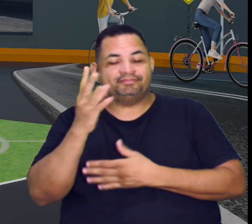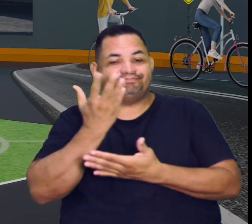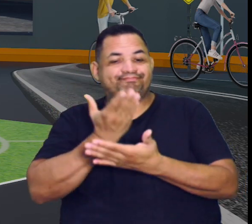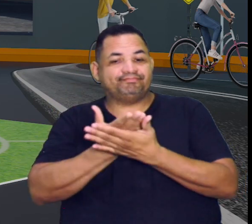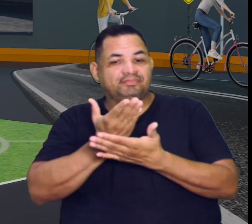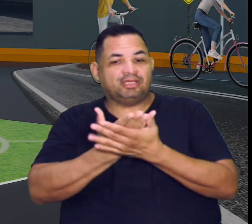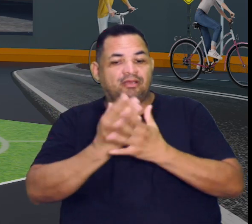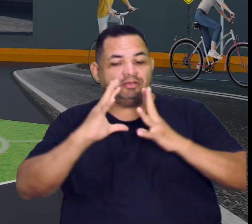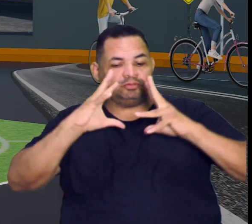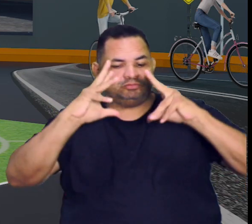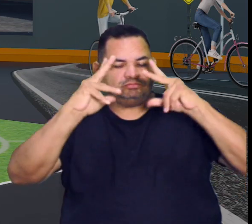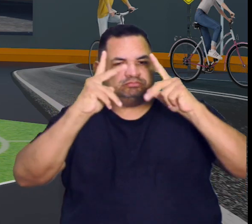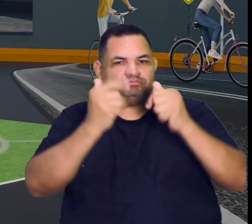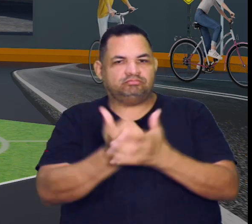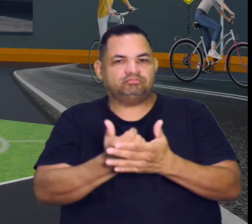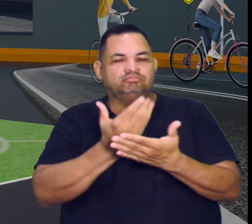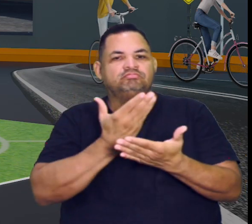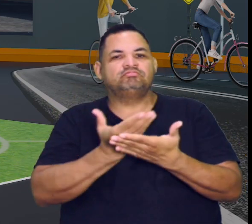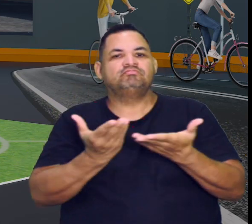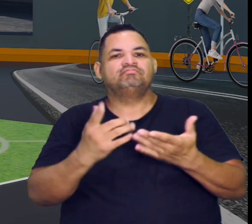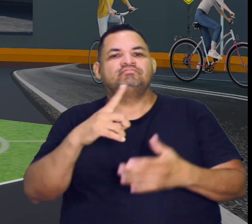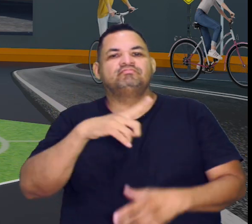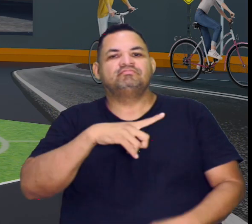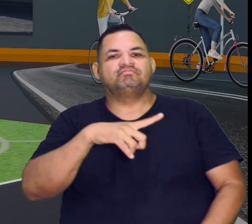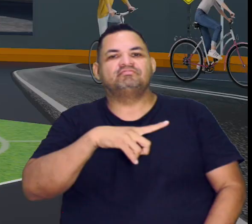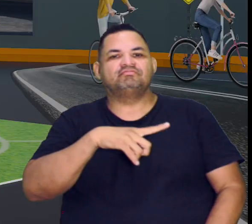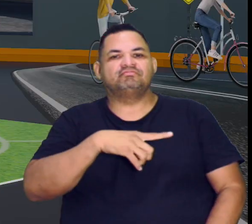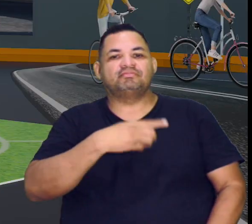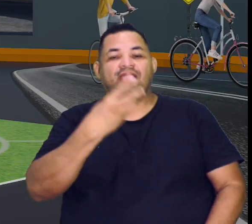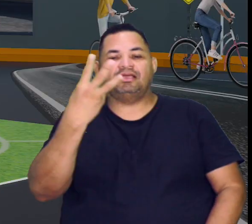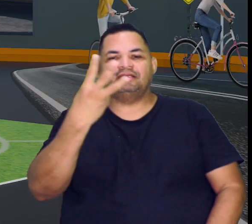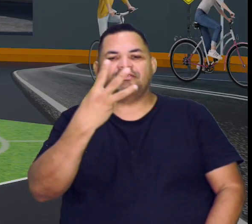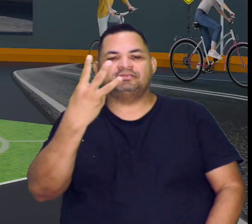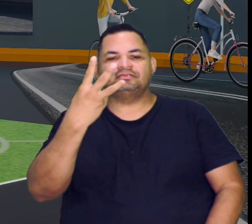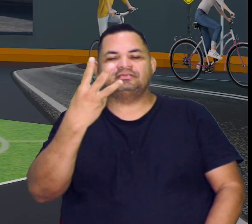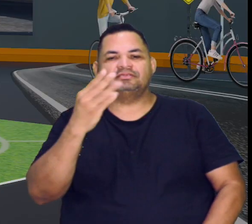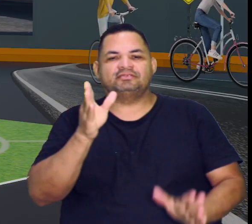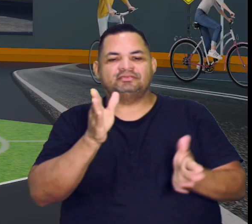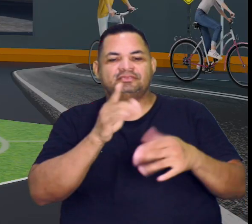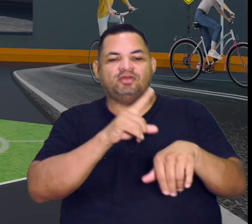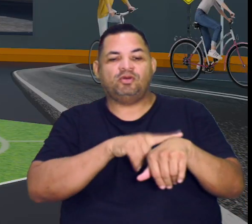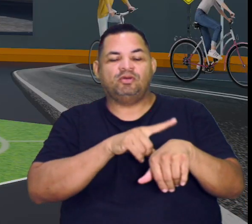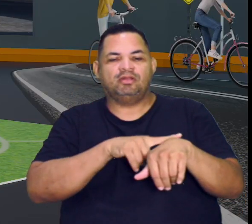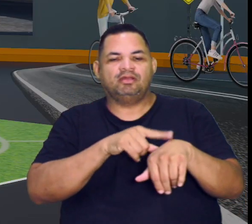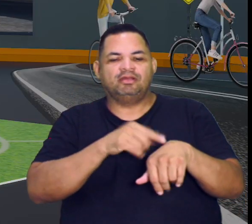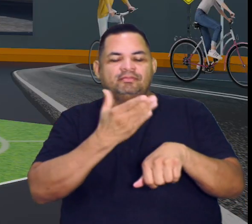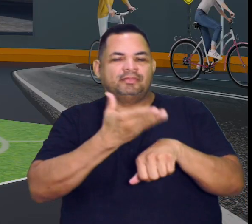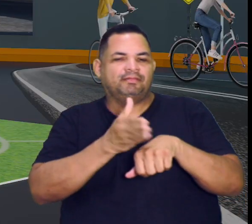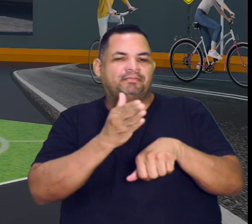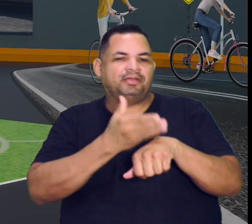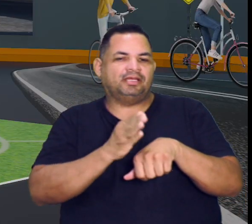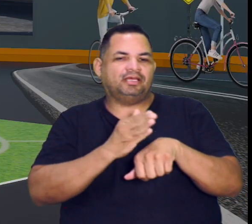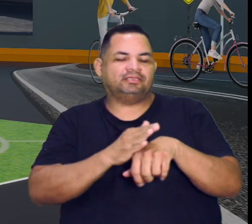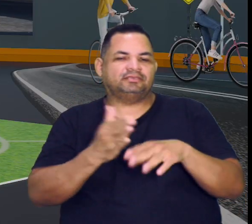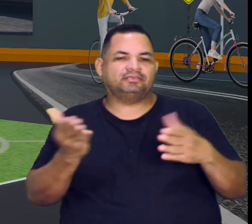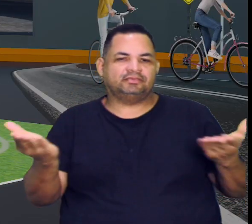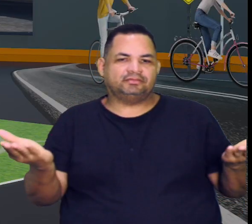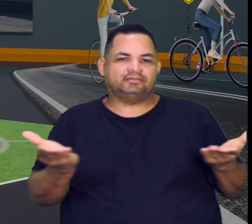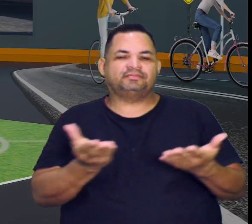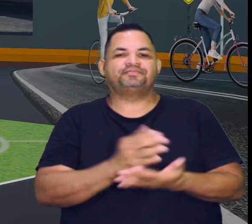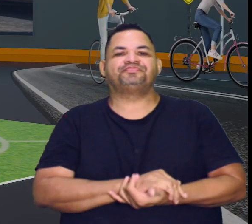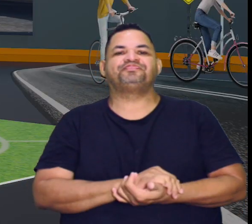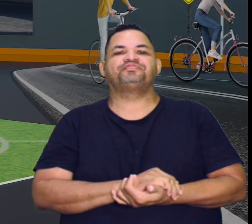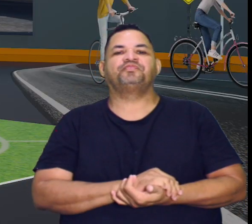aula completa. Se é uma aula completa, a gente tem o terceiro momento aí para prática. Muito bem, caríssimos